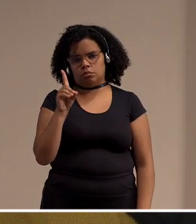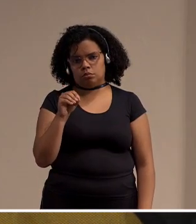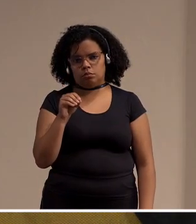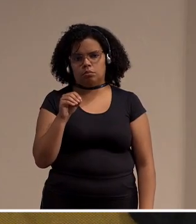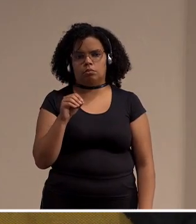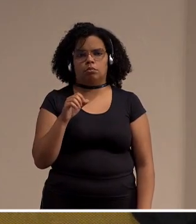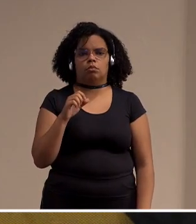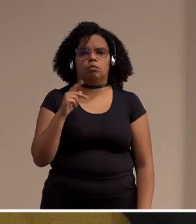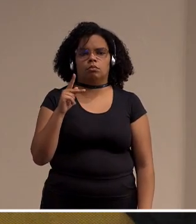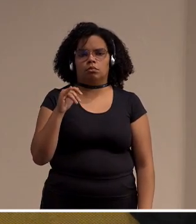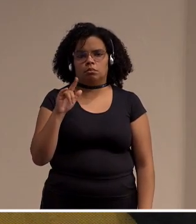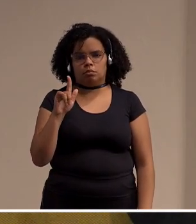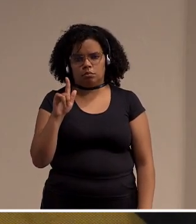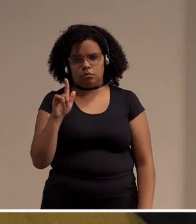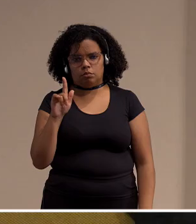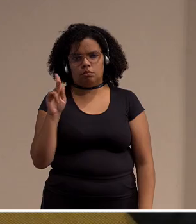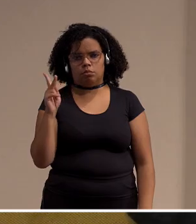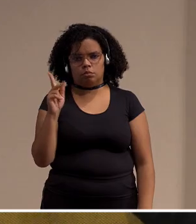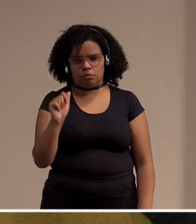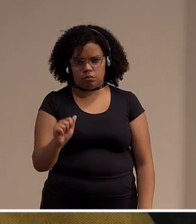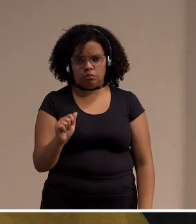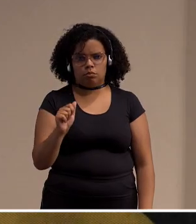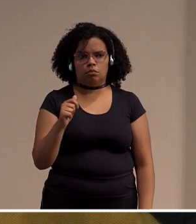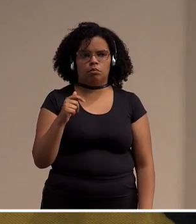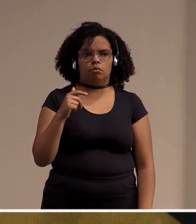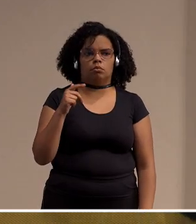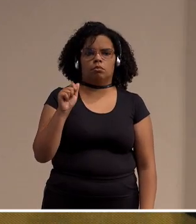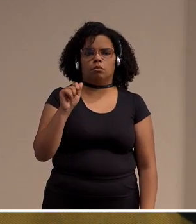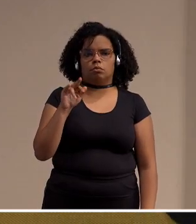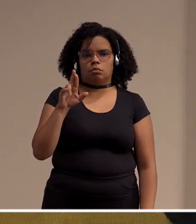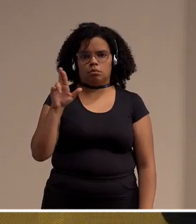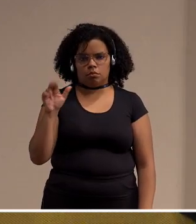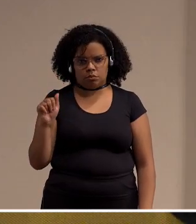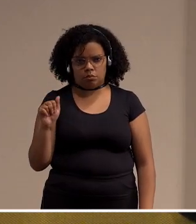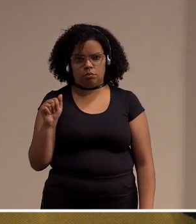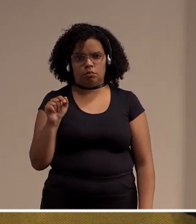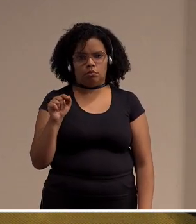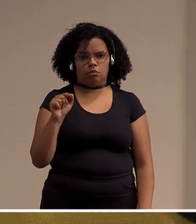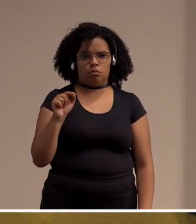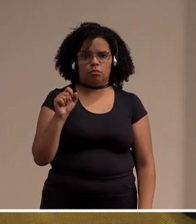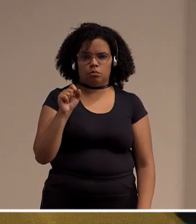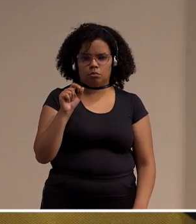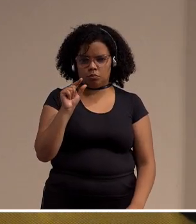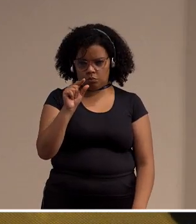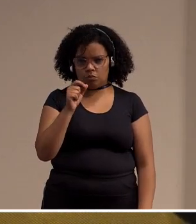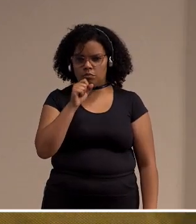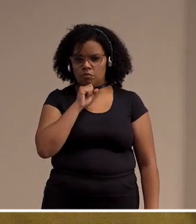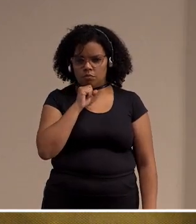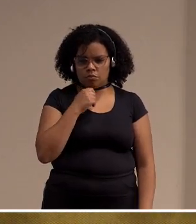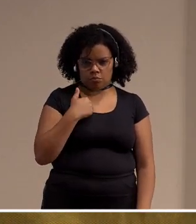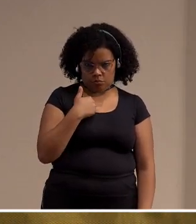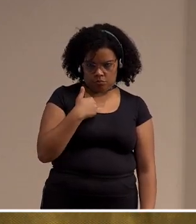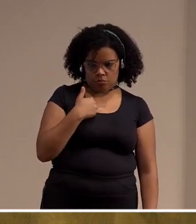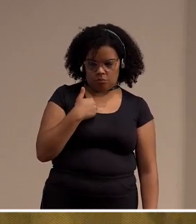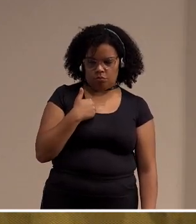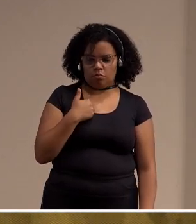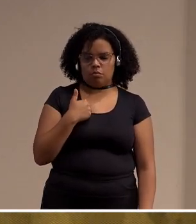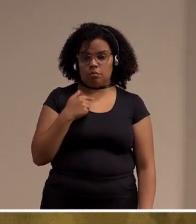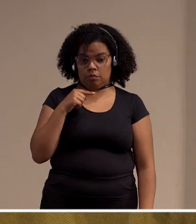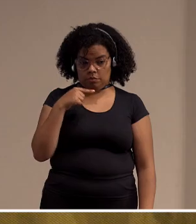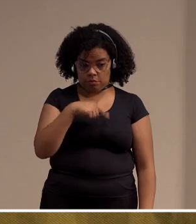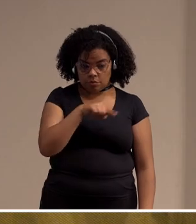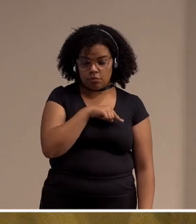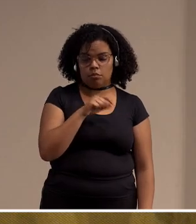Borges. Sim, eu acho interessante uma frase de Aira que ele diz que Borges deixou, diz, la